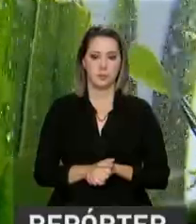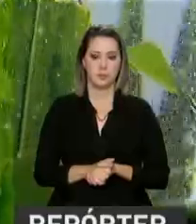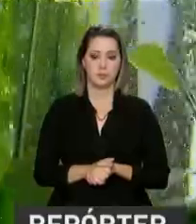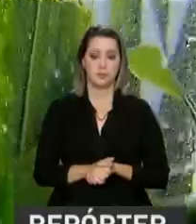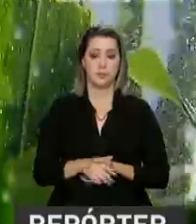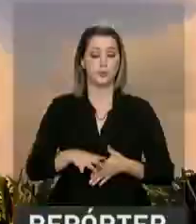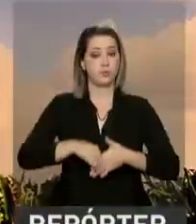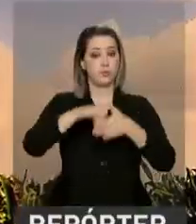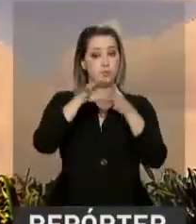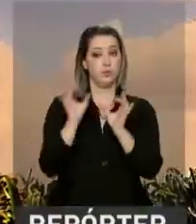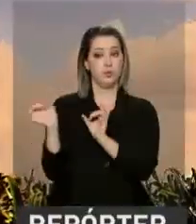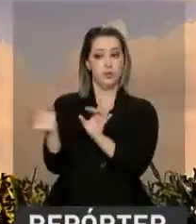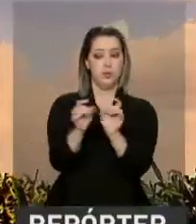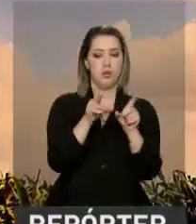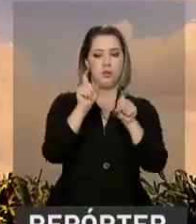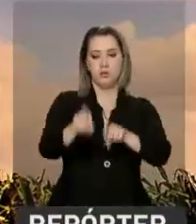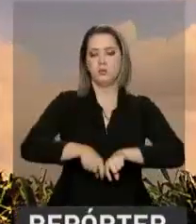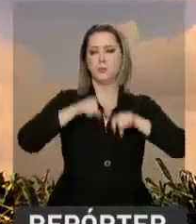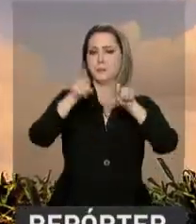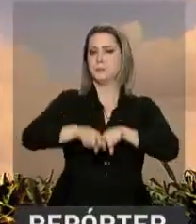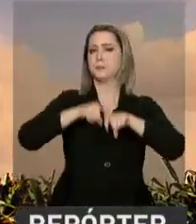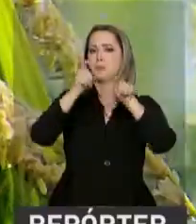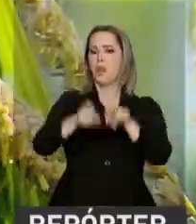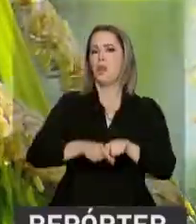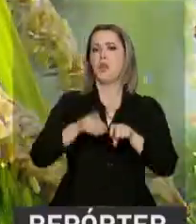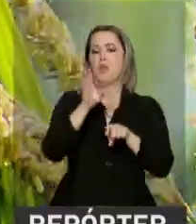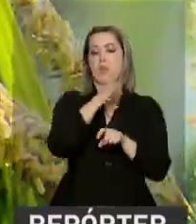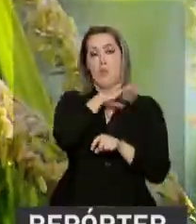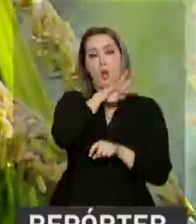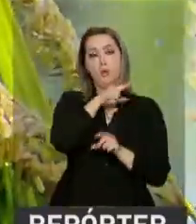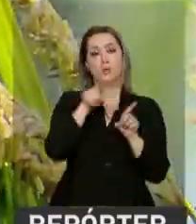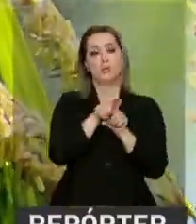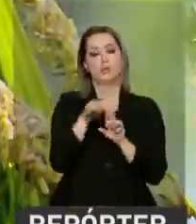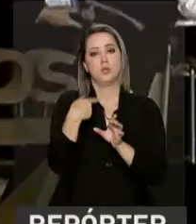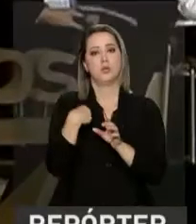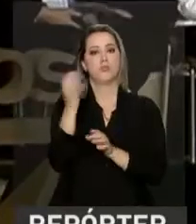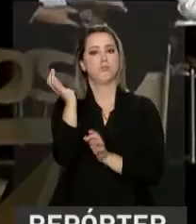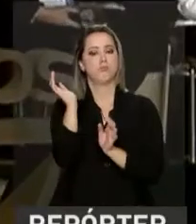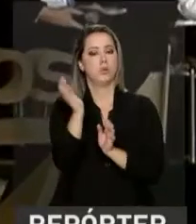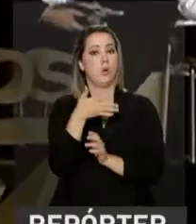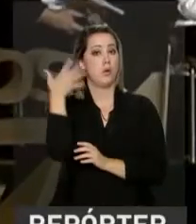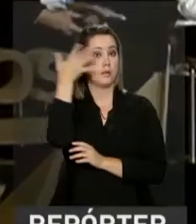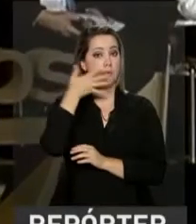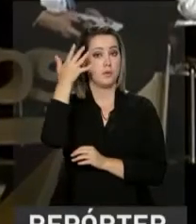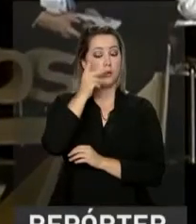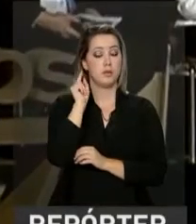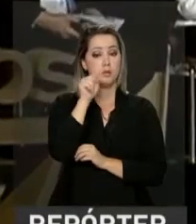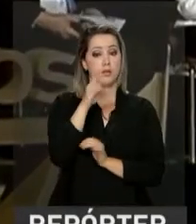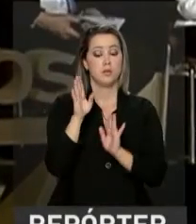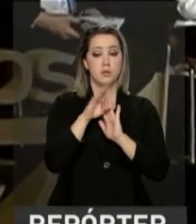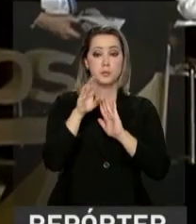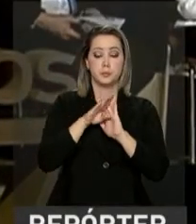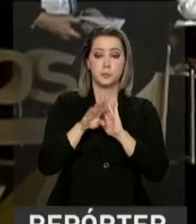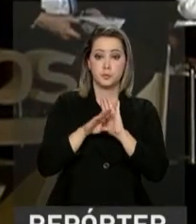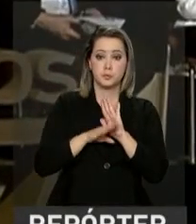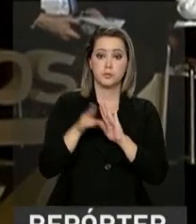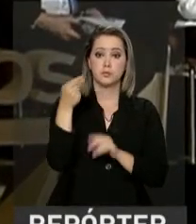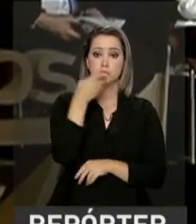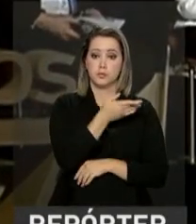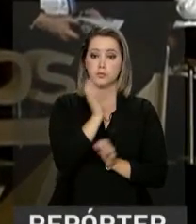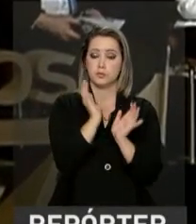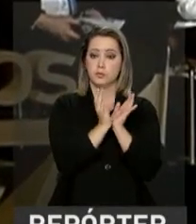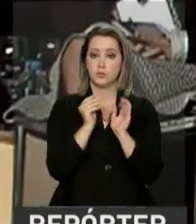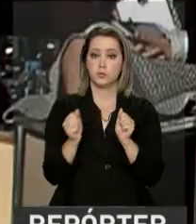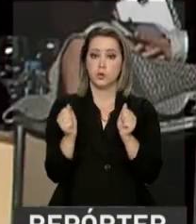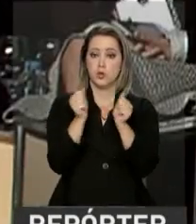Setor líder em exportações, o agronegócio foi tema de um dos mais concorridos painéis do Fórum de Investimentos Brasil 2017.